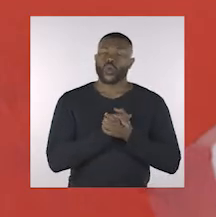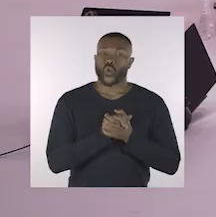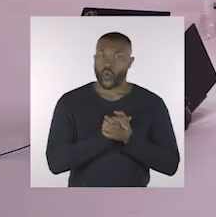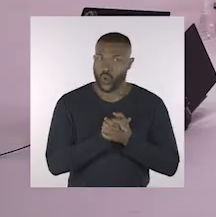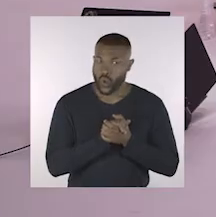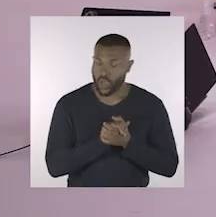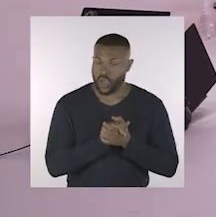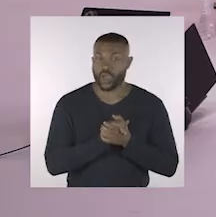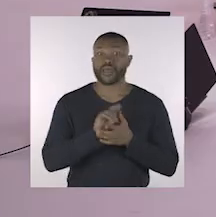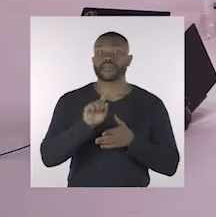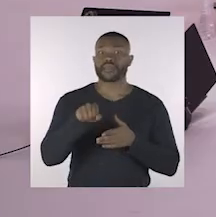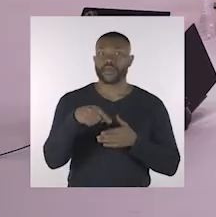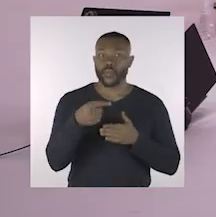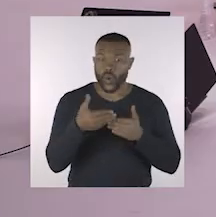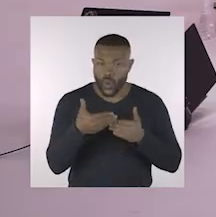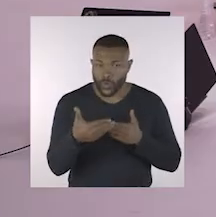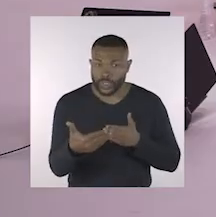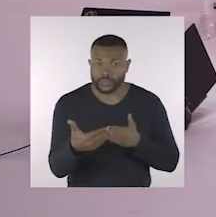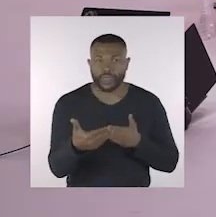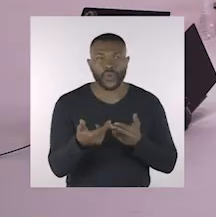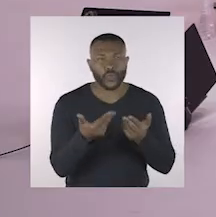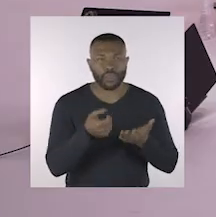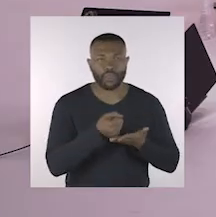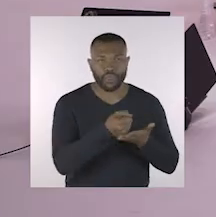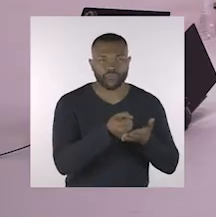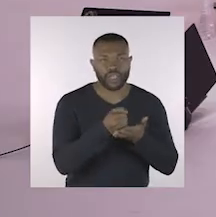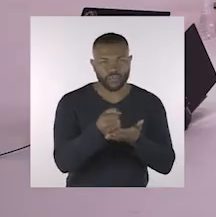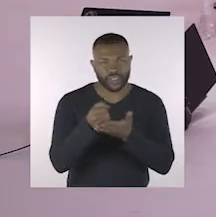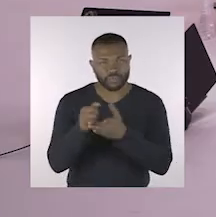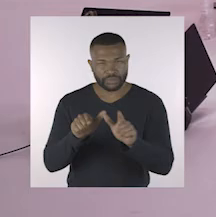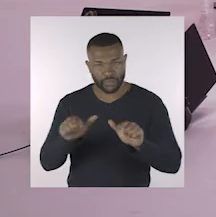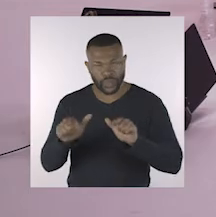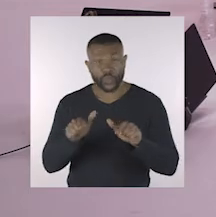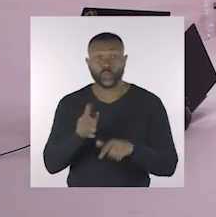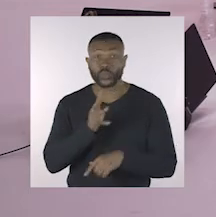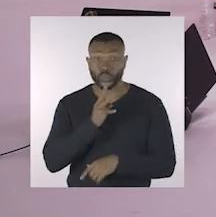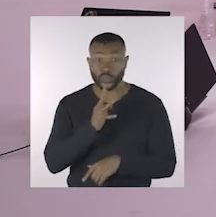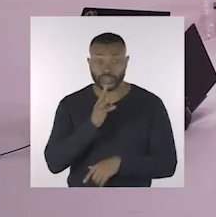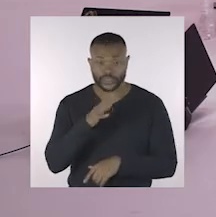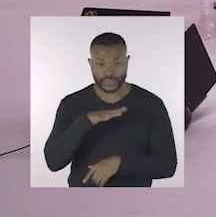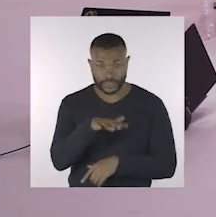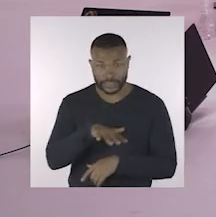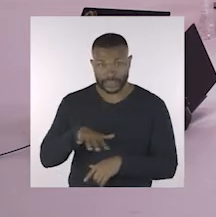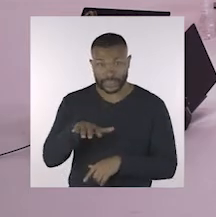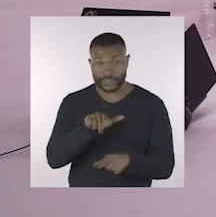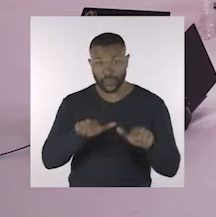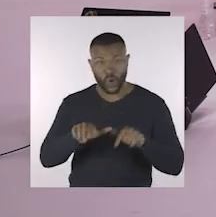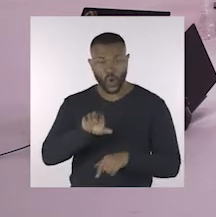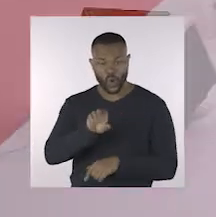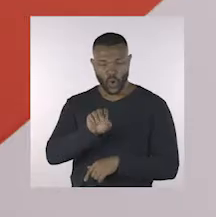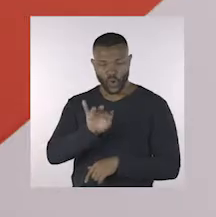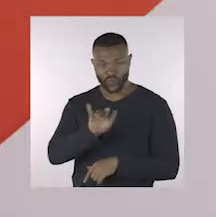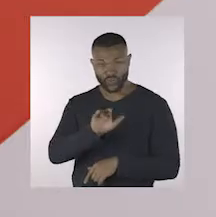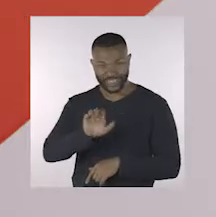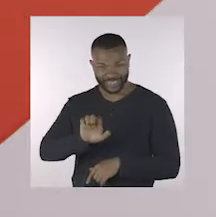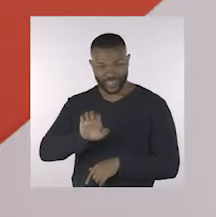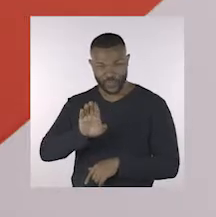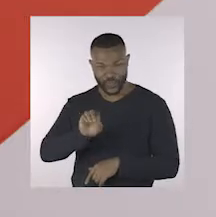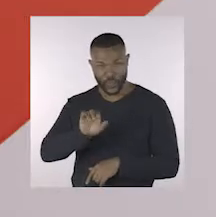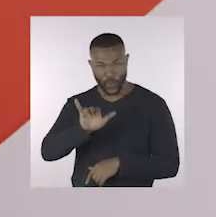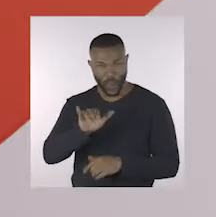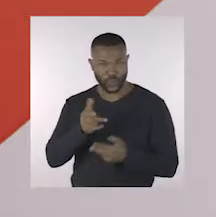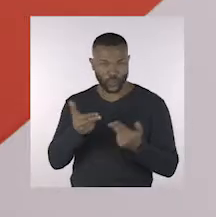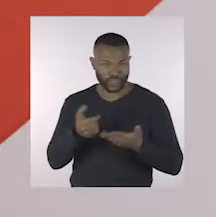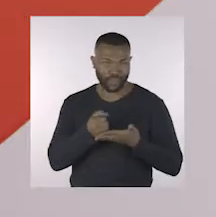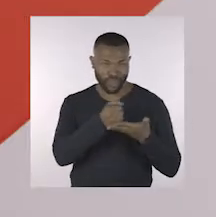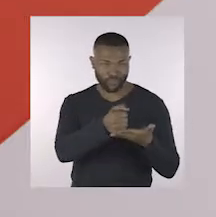depois realmente eu comecei com um office-boy conhecia a cidade de São Paulo é trabalhando de office-boy naquela época tinha que